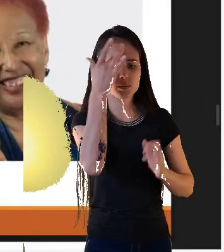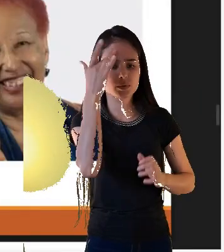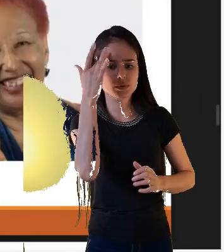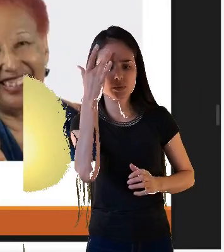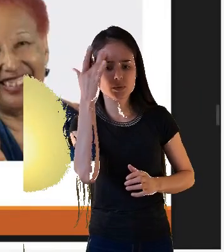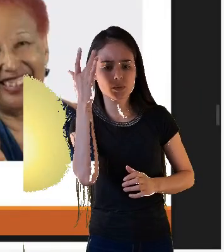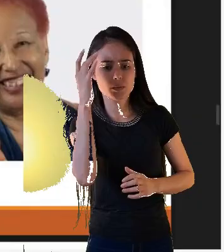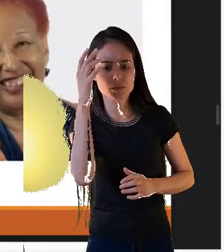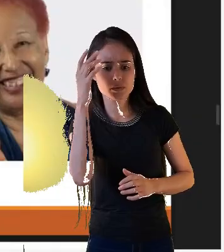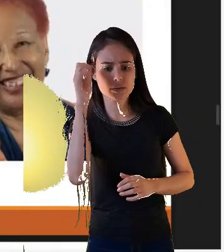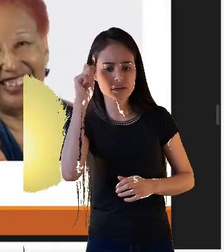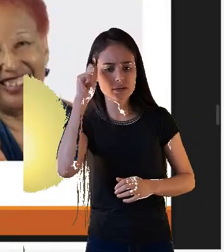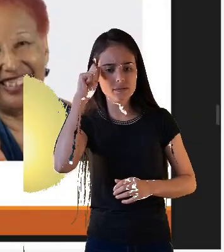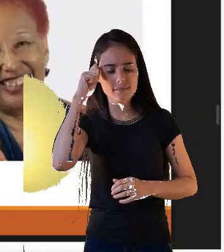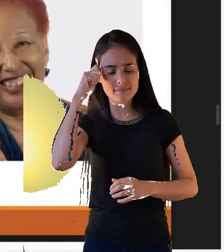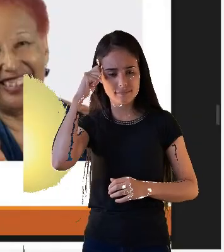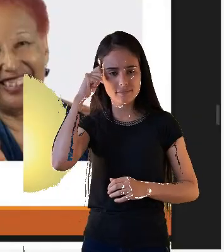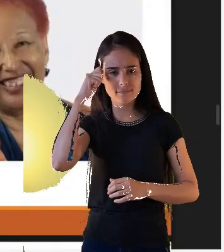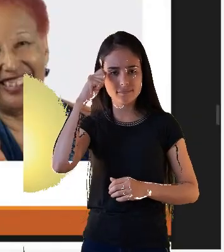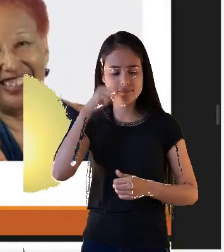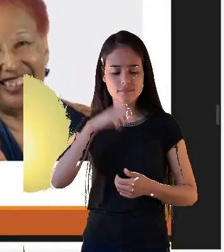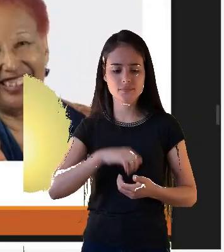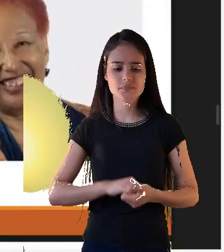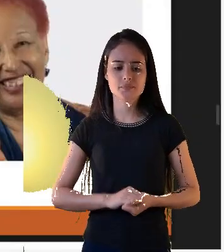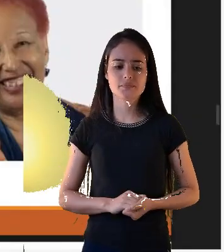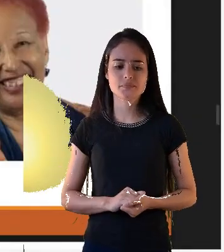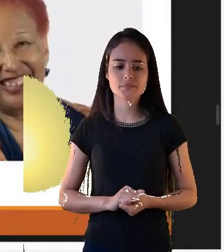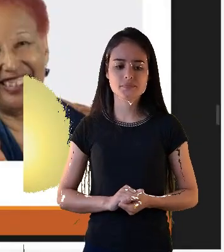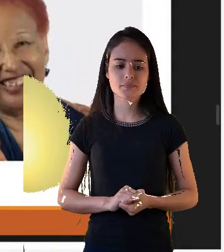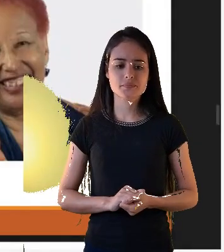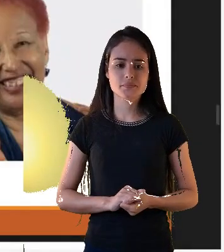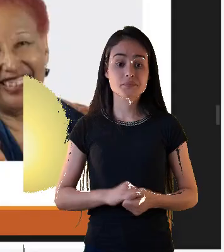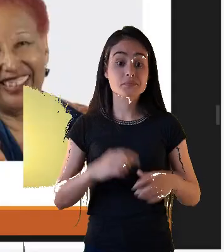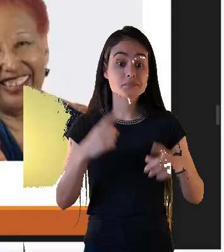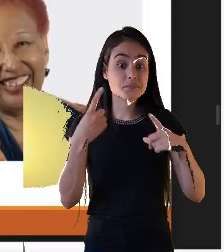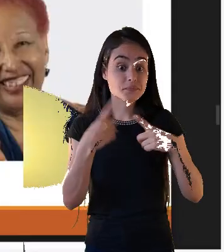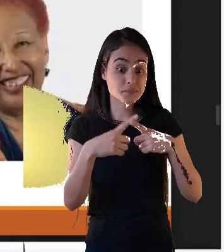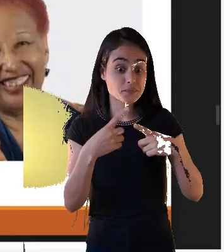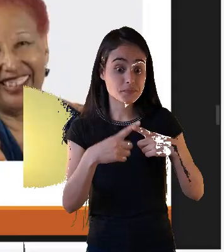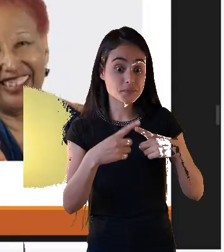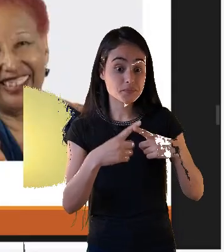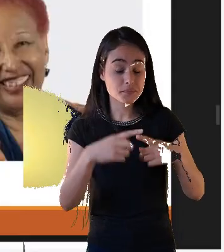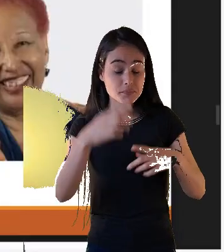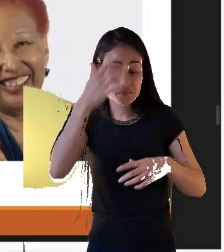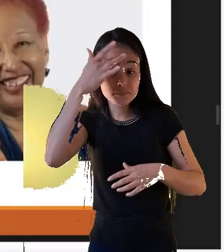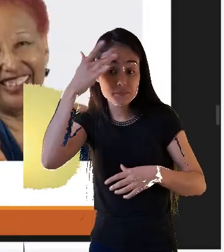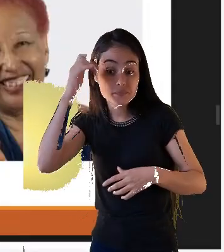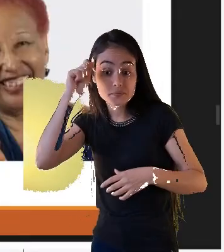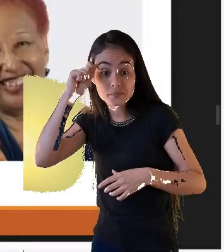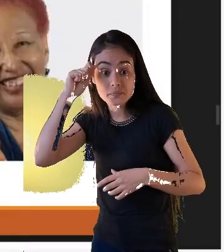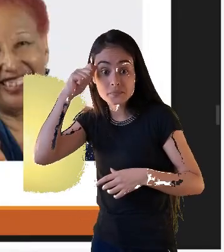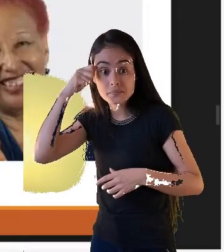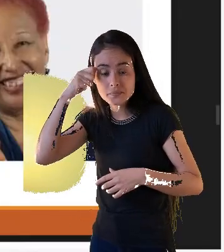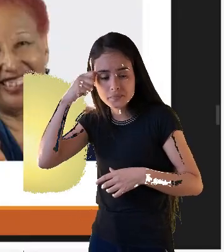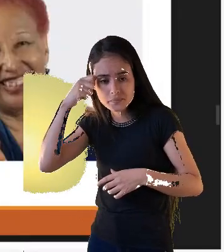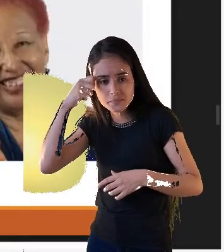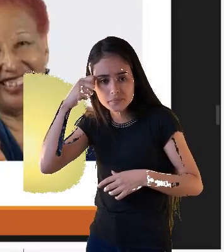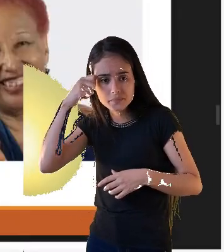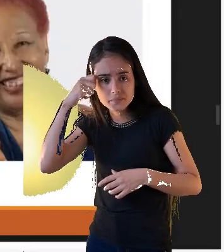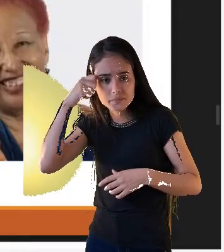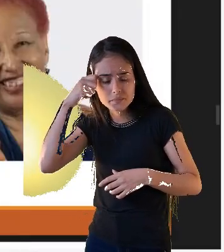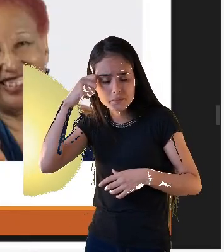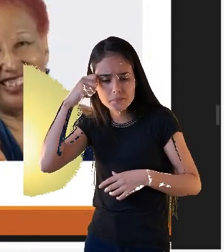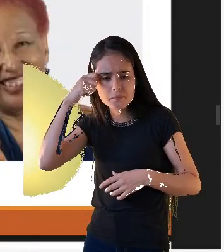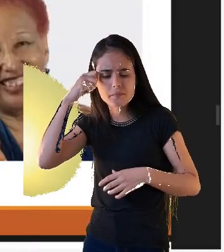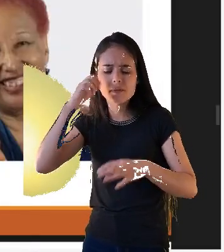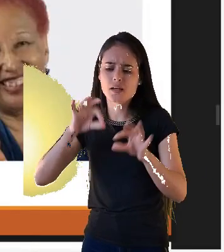verem como o movimento negro está muito atuante na política brasileira, né? Como ele atua nesse